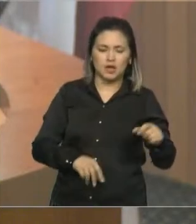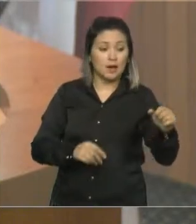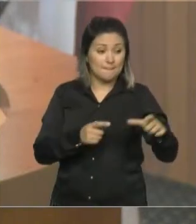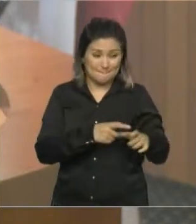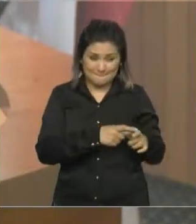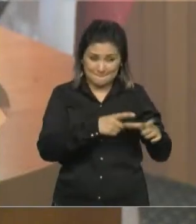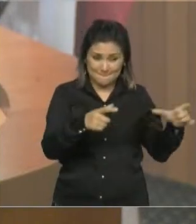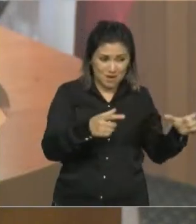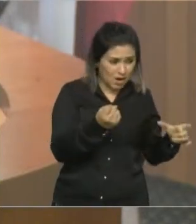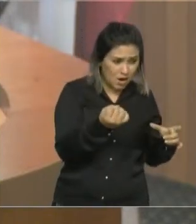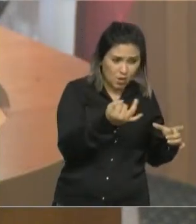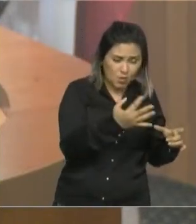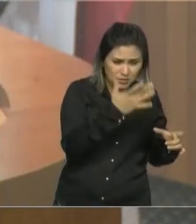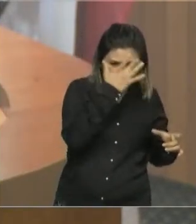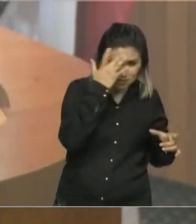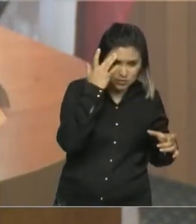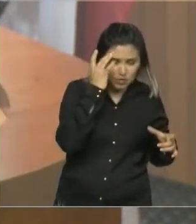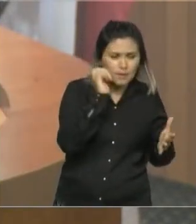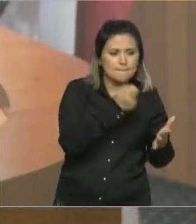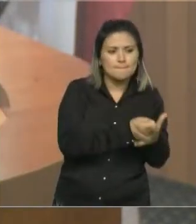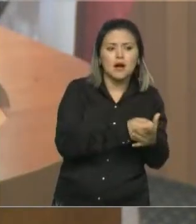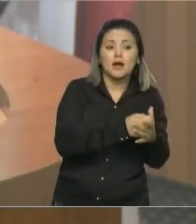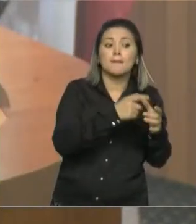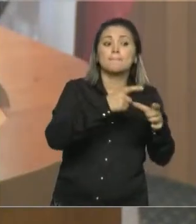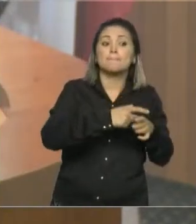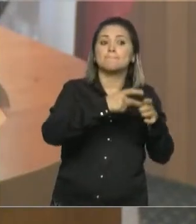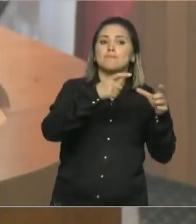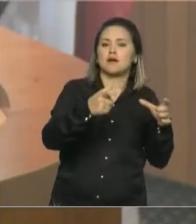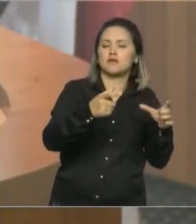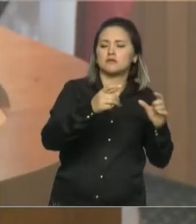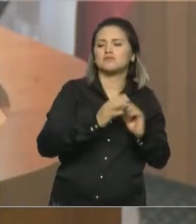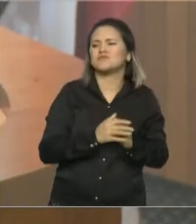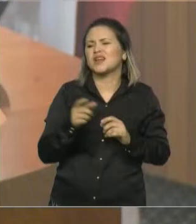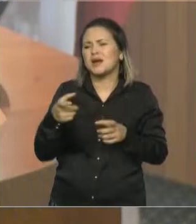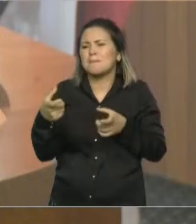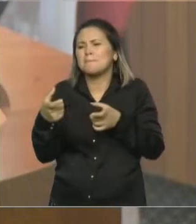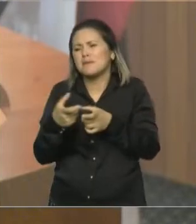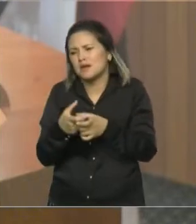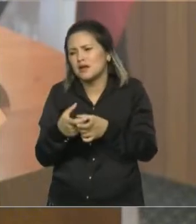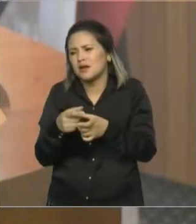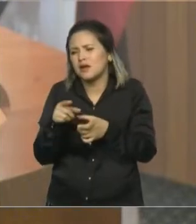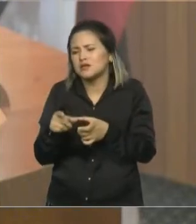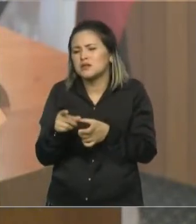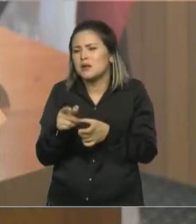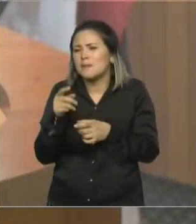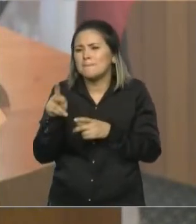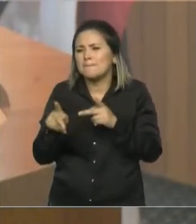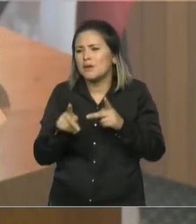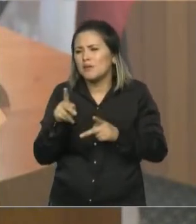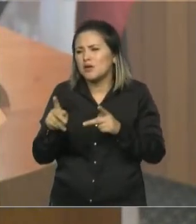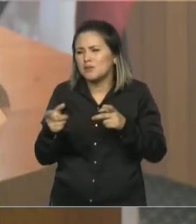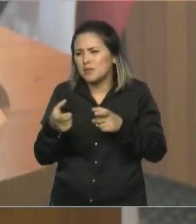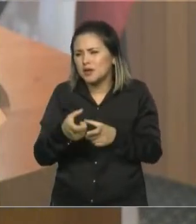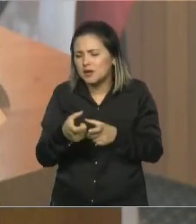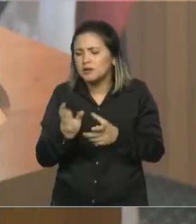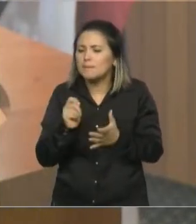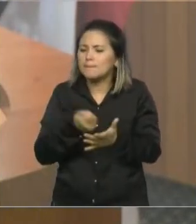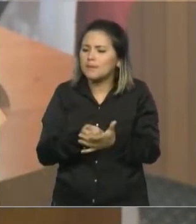o município que tem menos população paga a menor parte. Eu peguei aqui uma região de saúde de